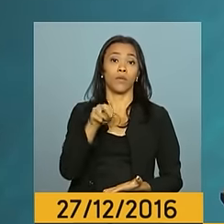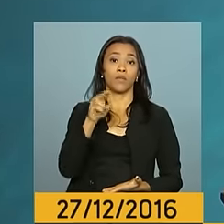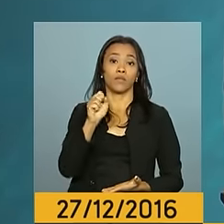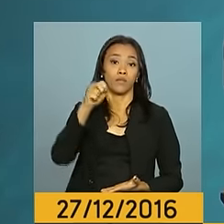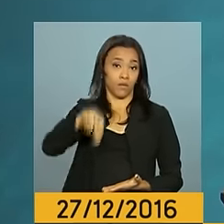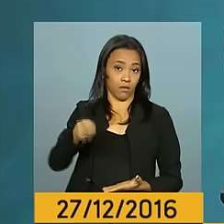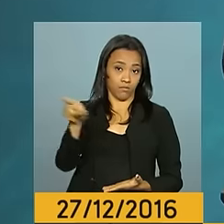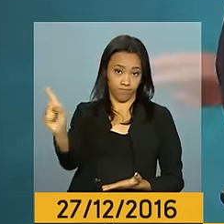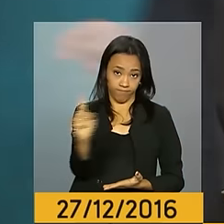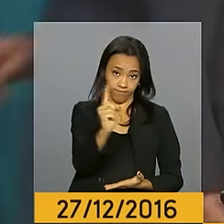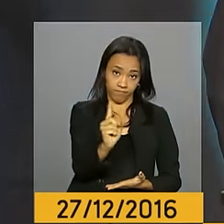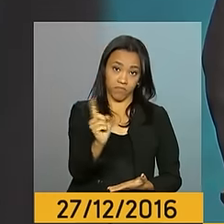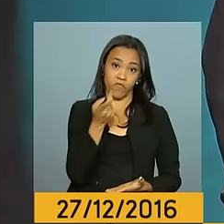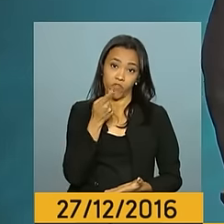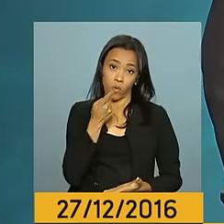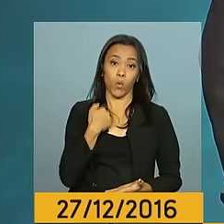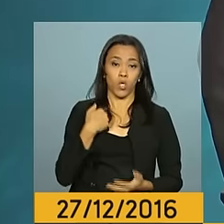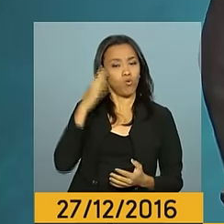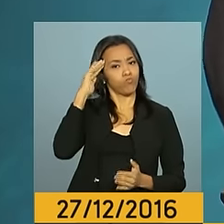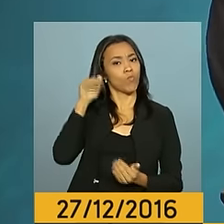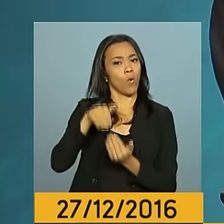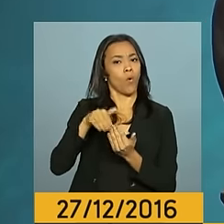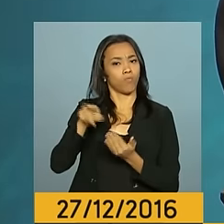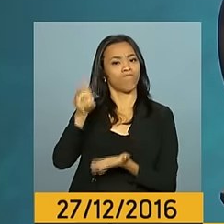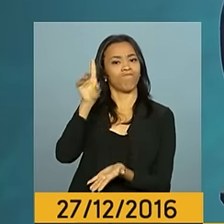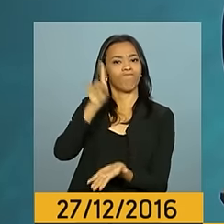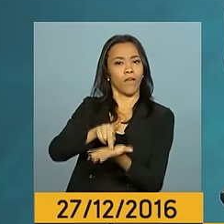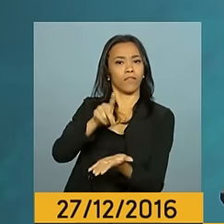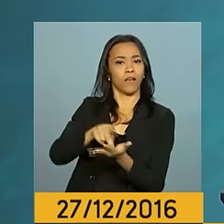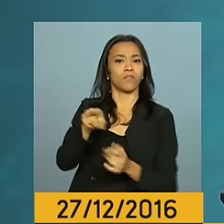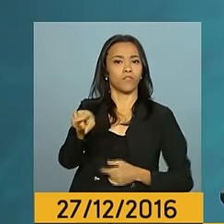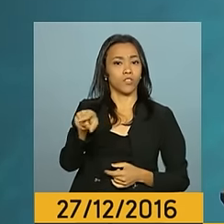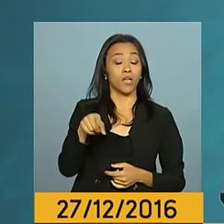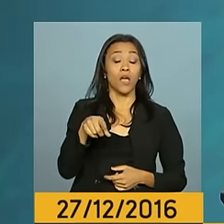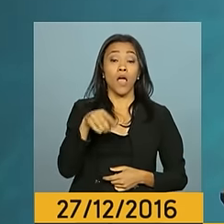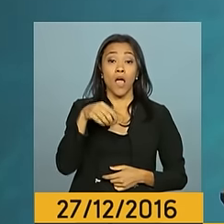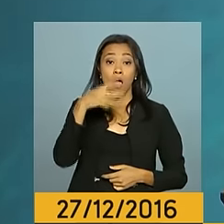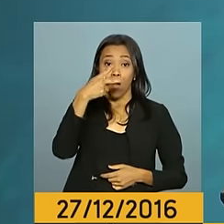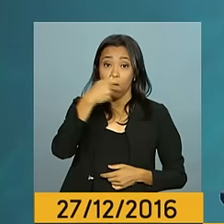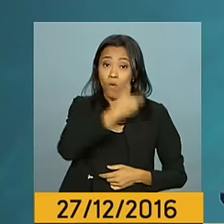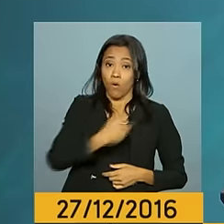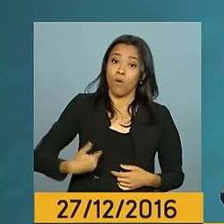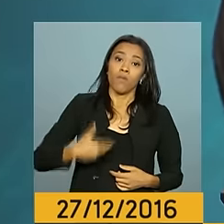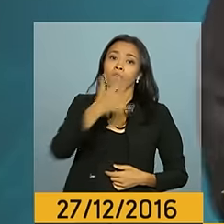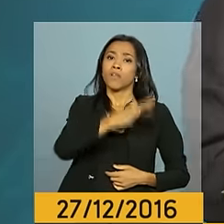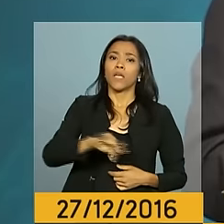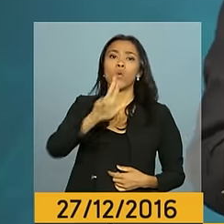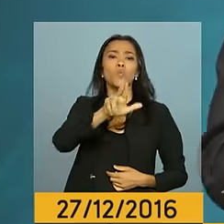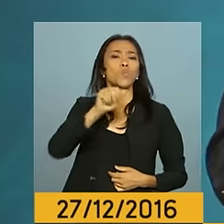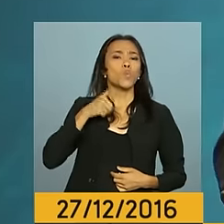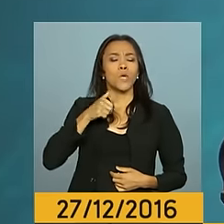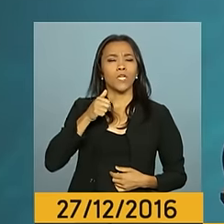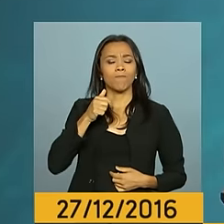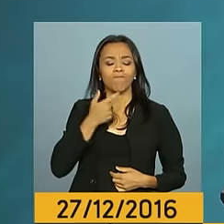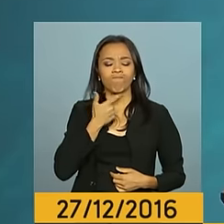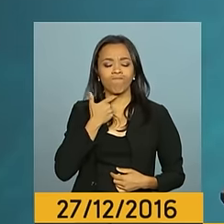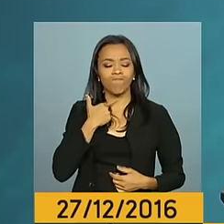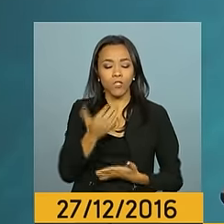aqui e é verdade a união nunca apreciou dividir